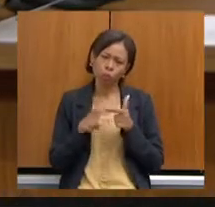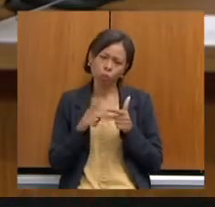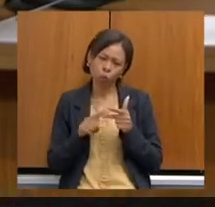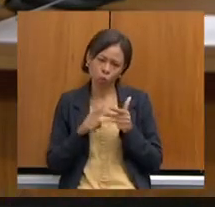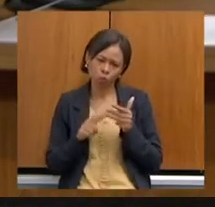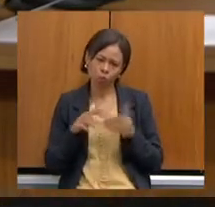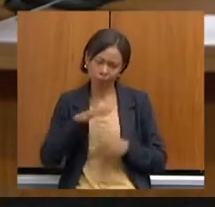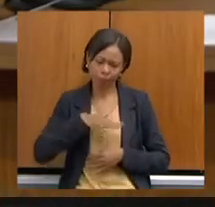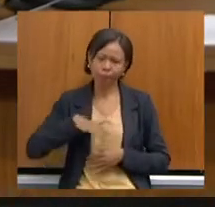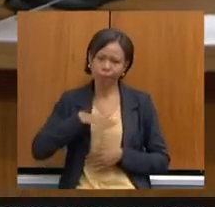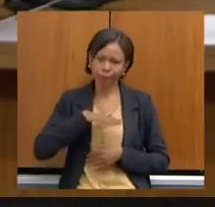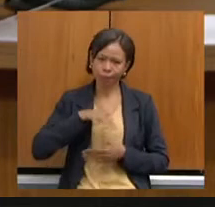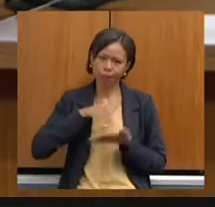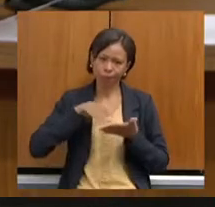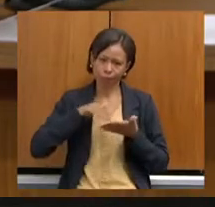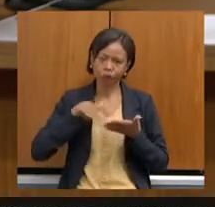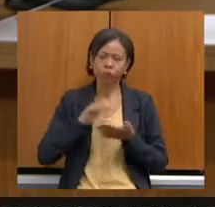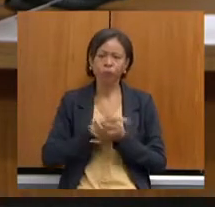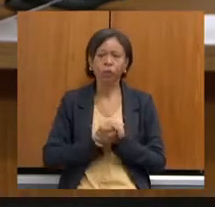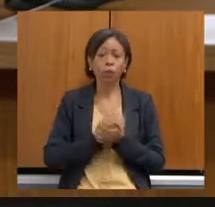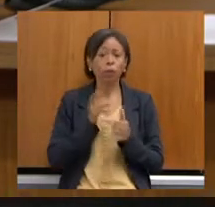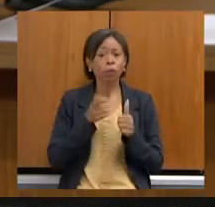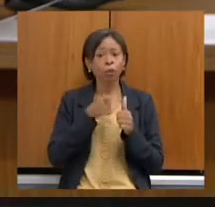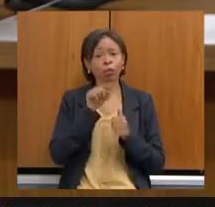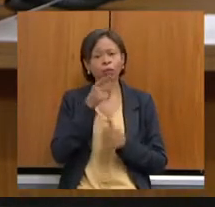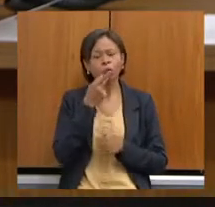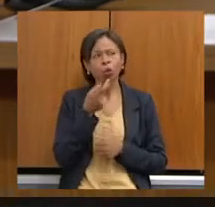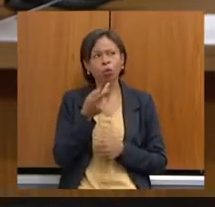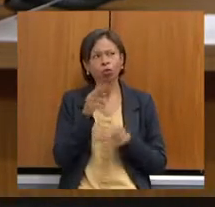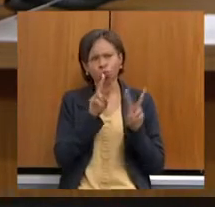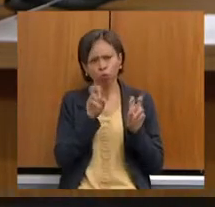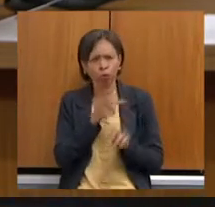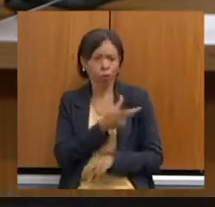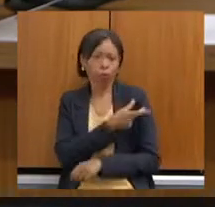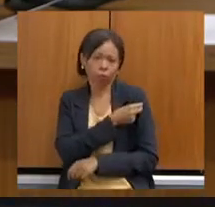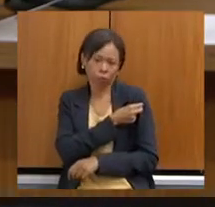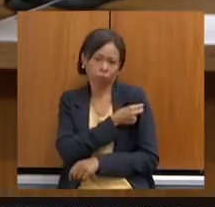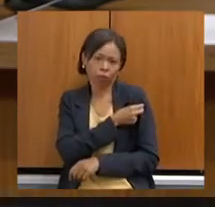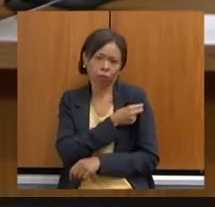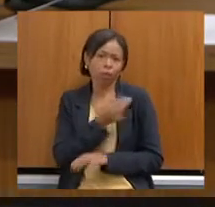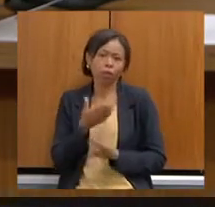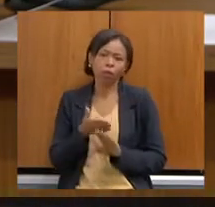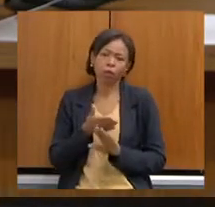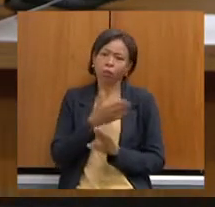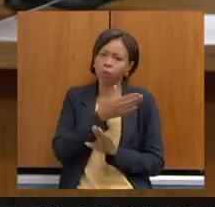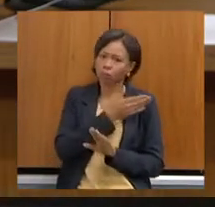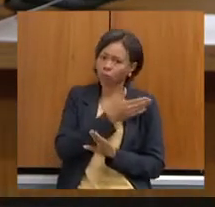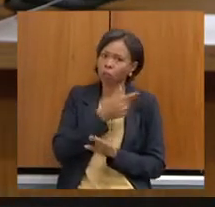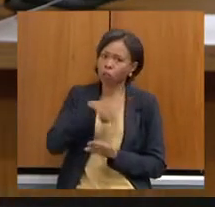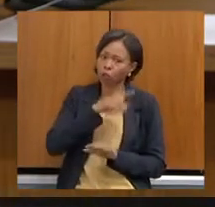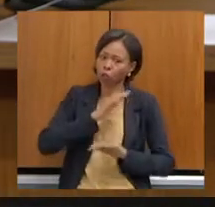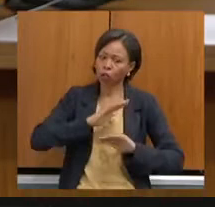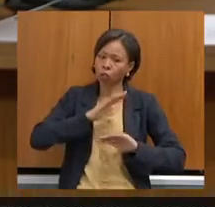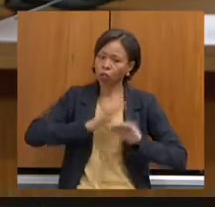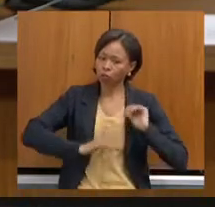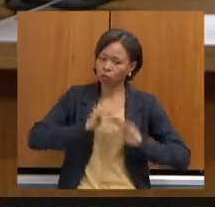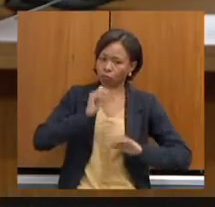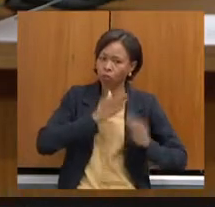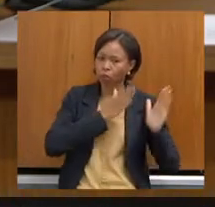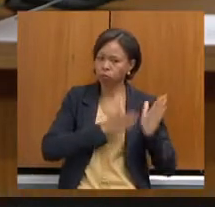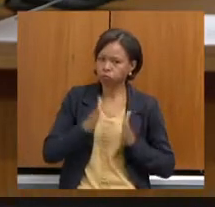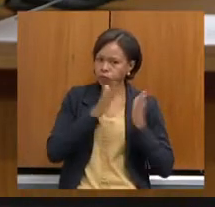do nosso setor é primeira coisa que eu perguntou a questão da vacina então Desde o Primeiro Momento nós produzimos notas técnicas